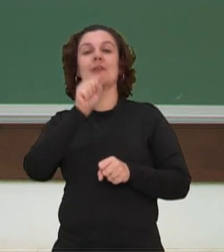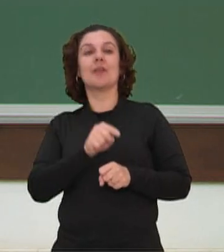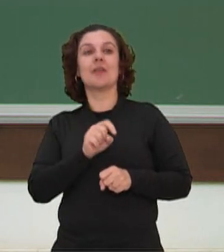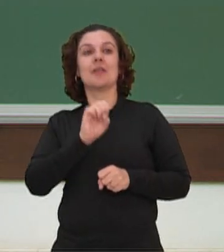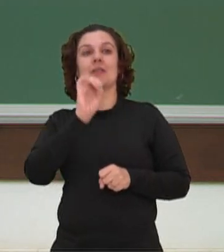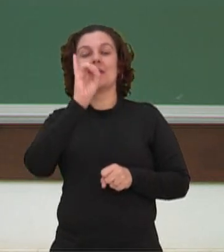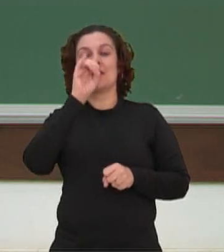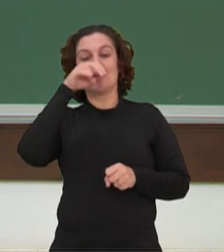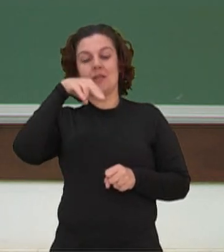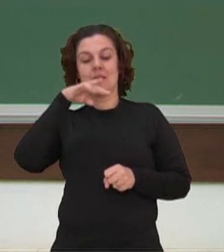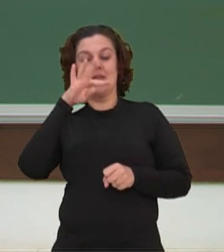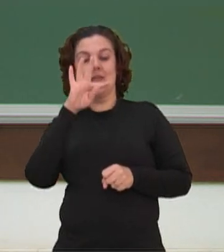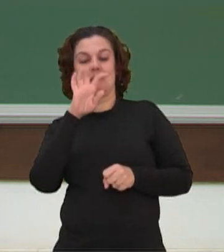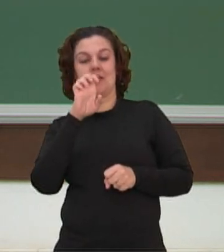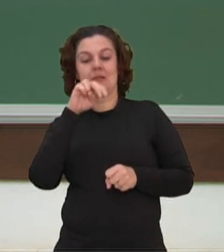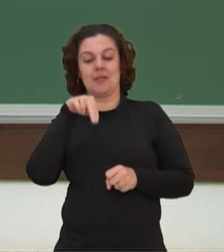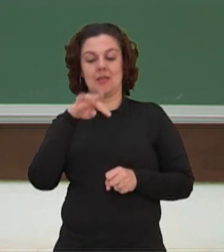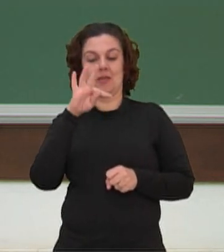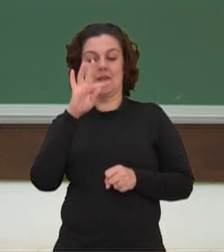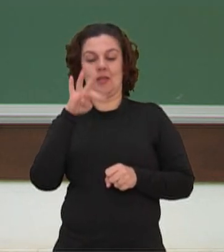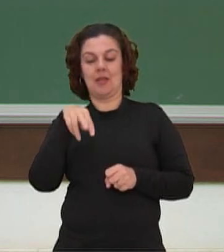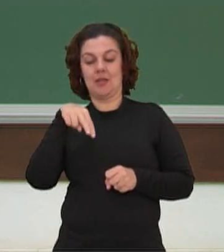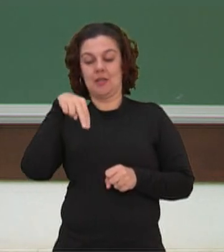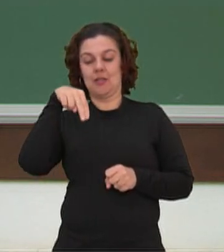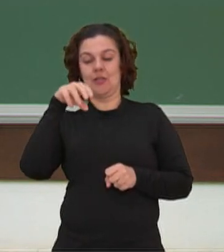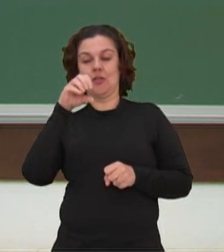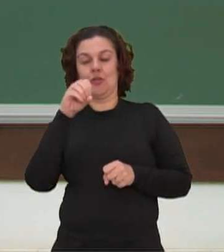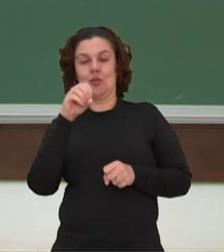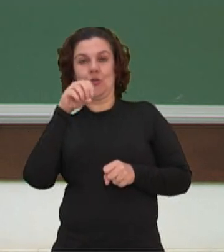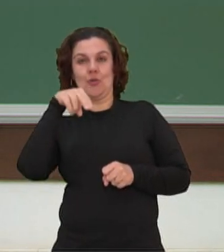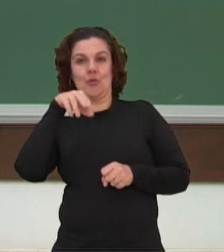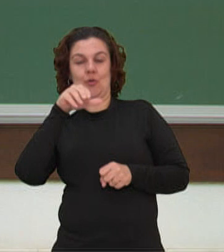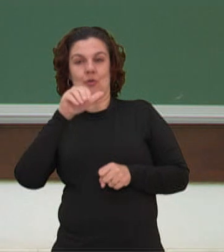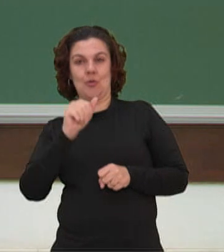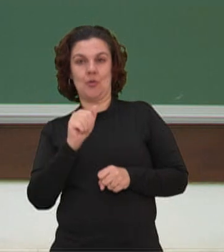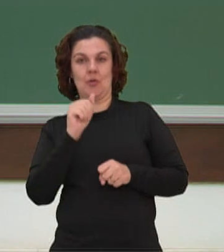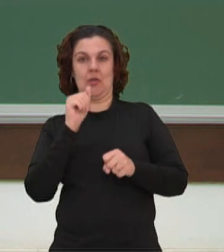de Intentona Comunista, lá no ano de